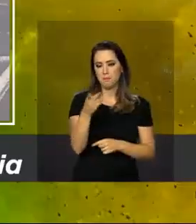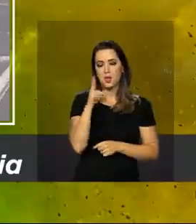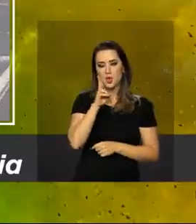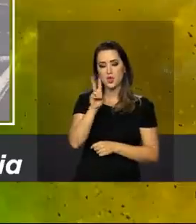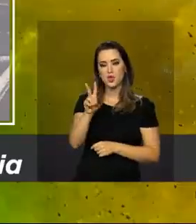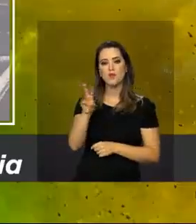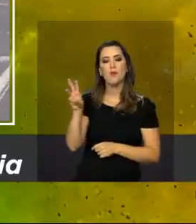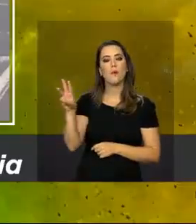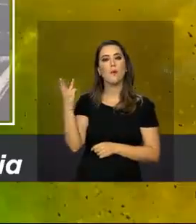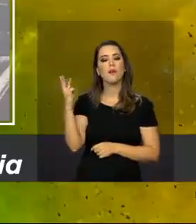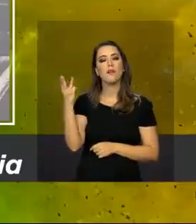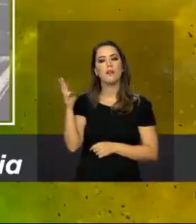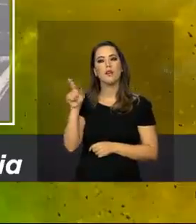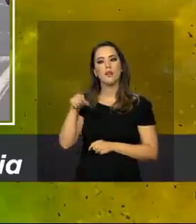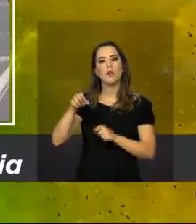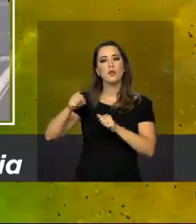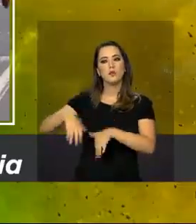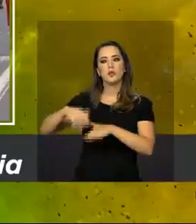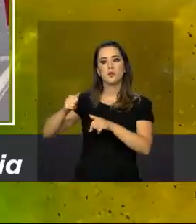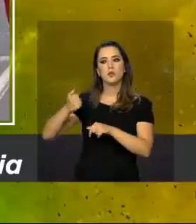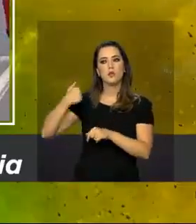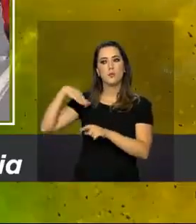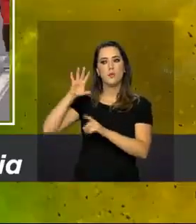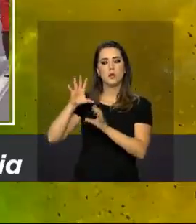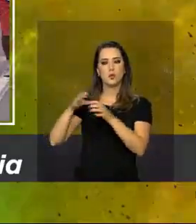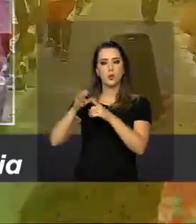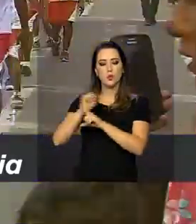imagens agora, é um desfile mais cívico.